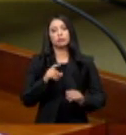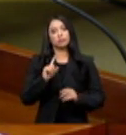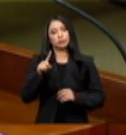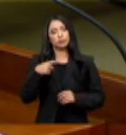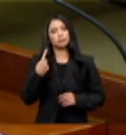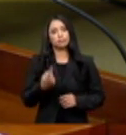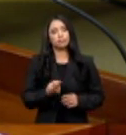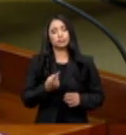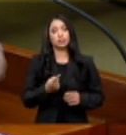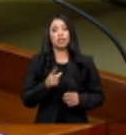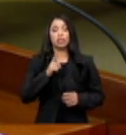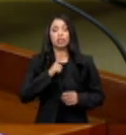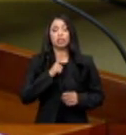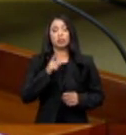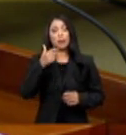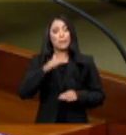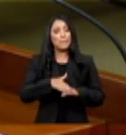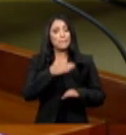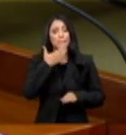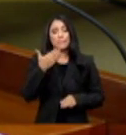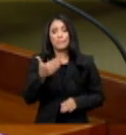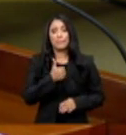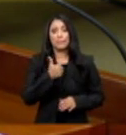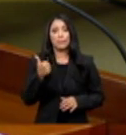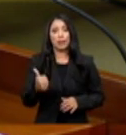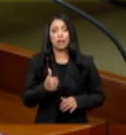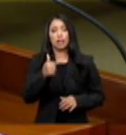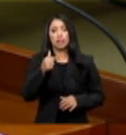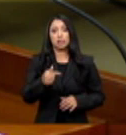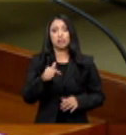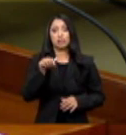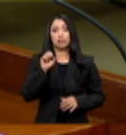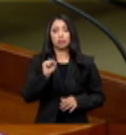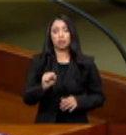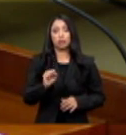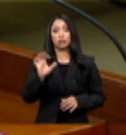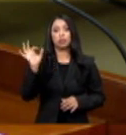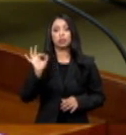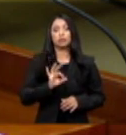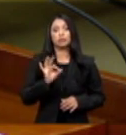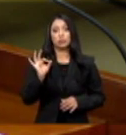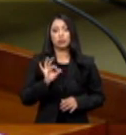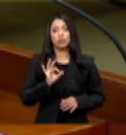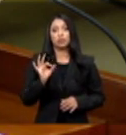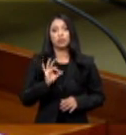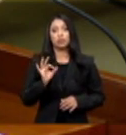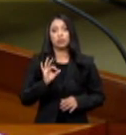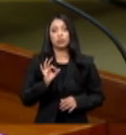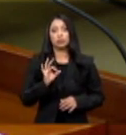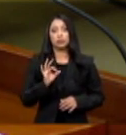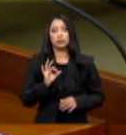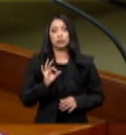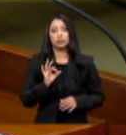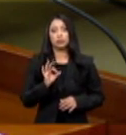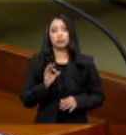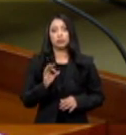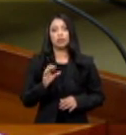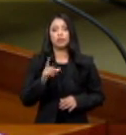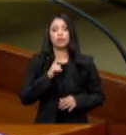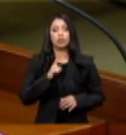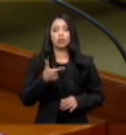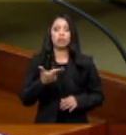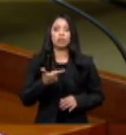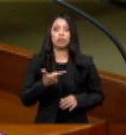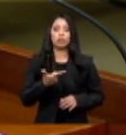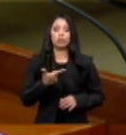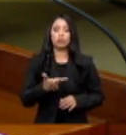nós teremos um ganho ambiental com a redução de gás carbônico para 78% e uma redução do custo logístico total que vai entrar na ordem de 280